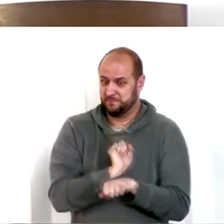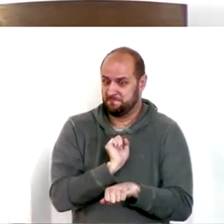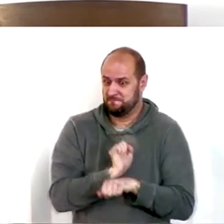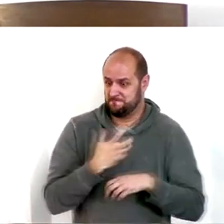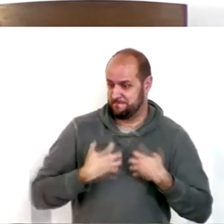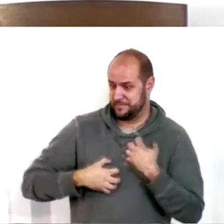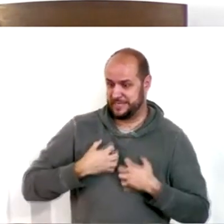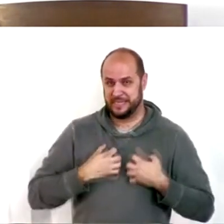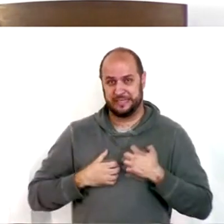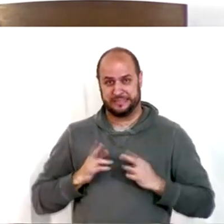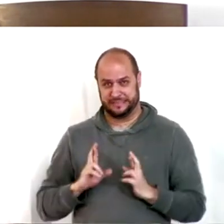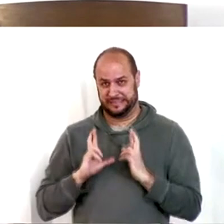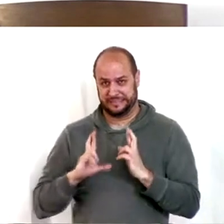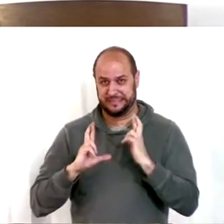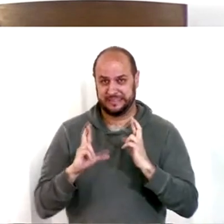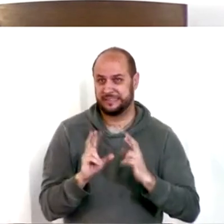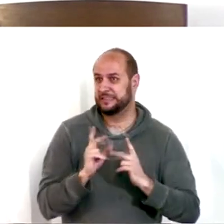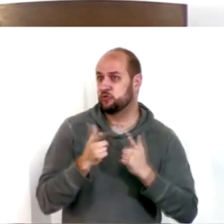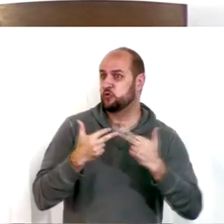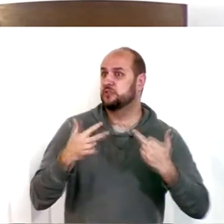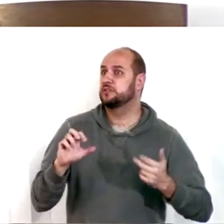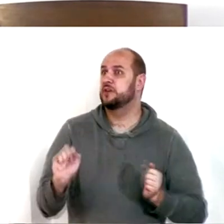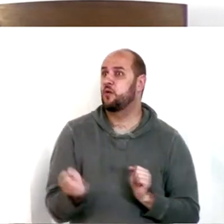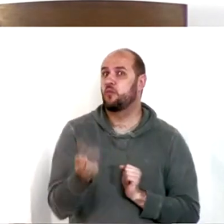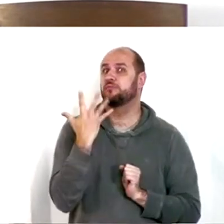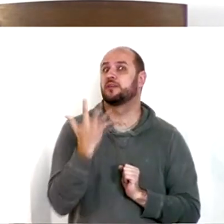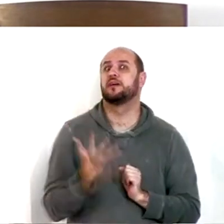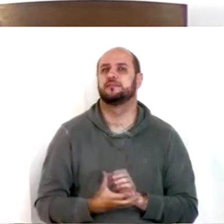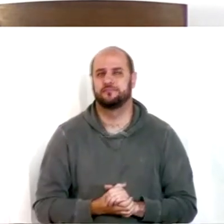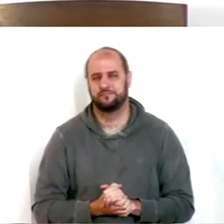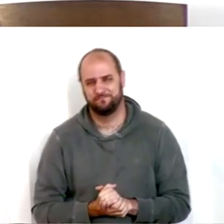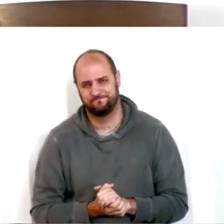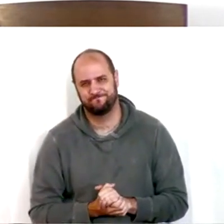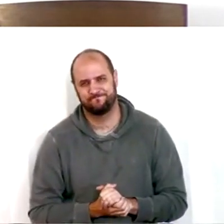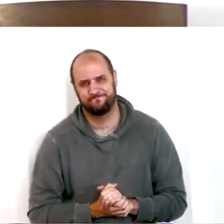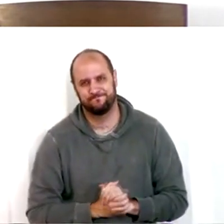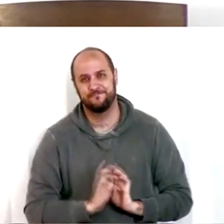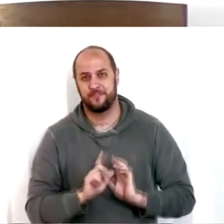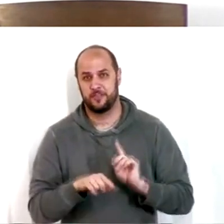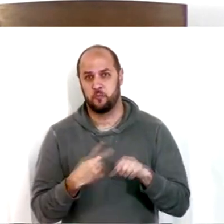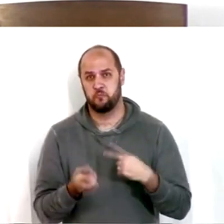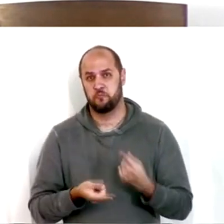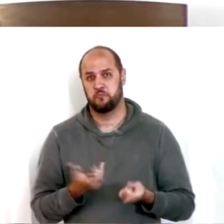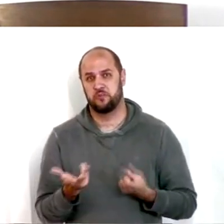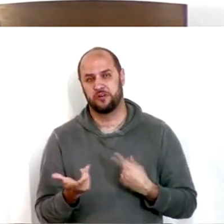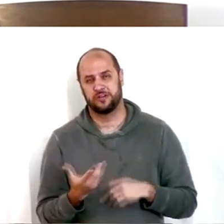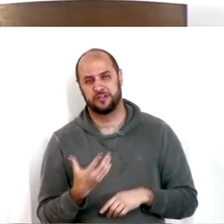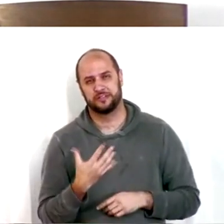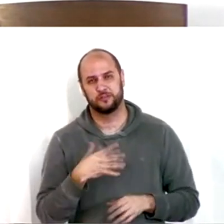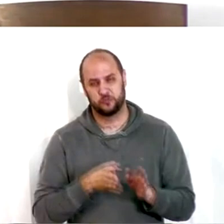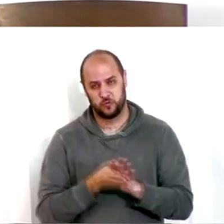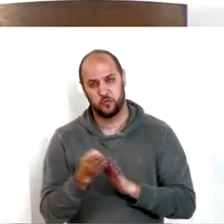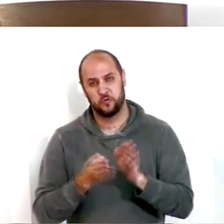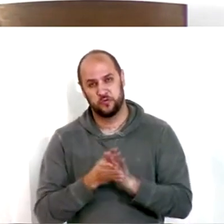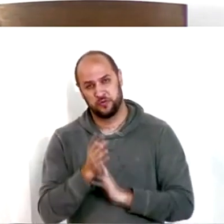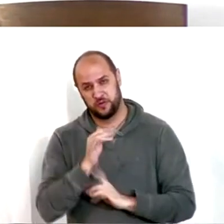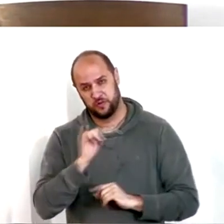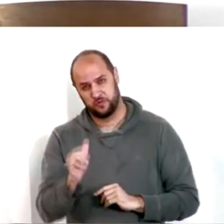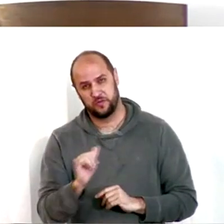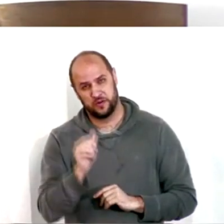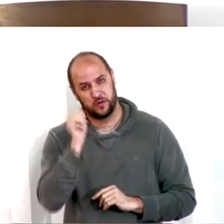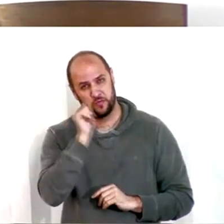grande expectativa daquilo que aconteceu depois de ter dado o conselho